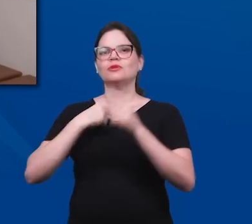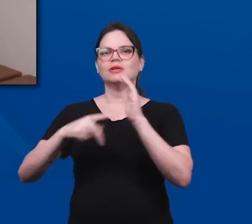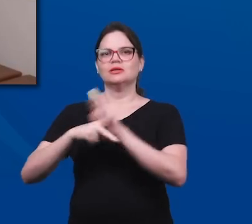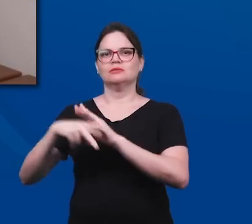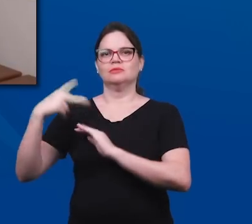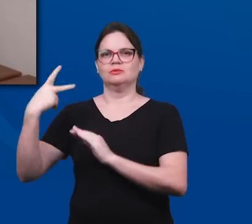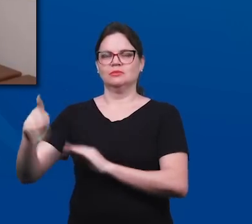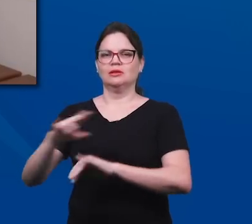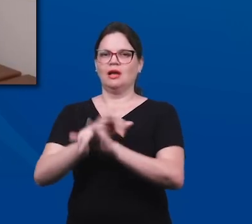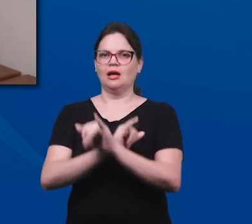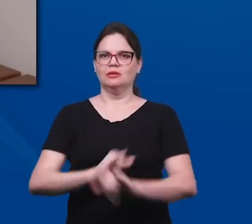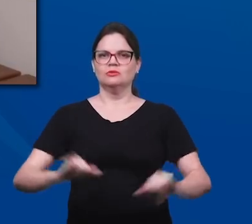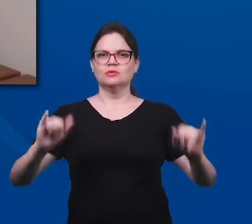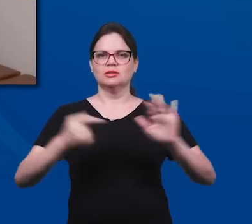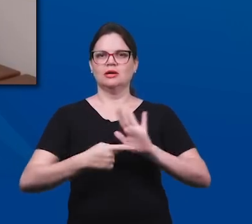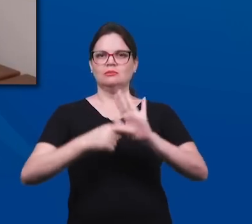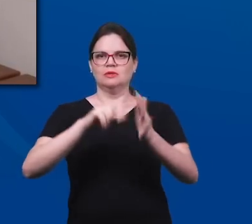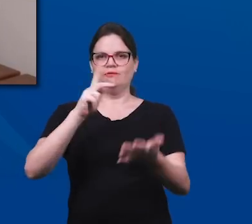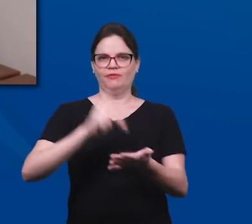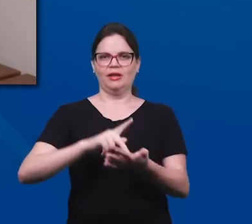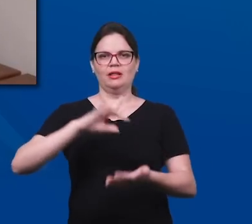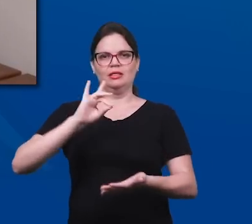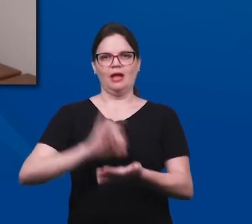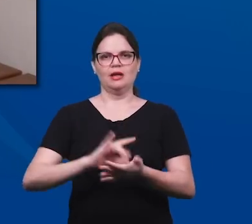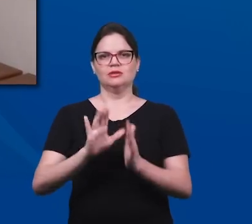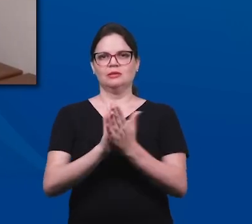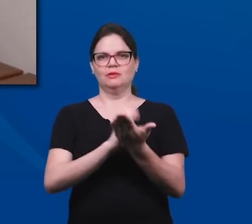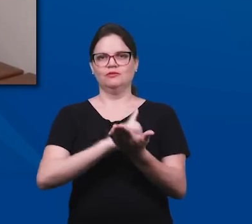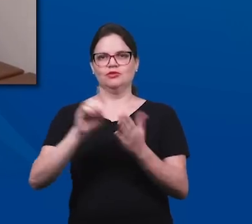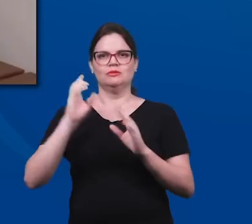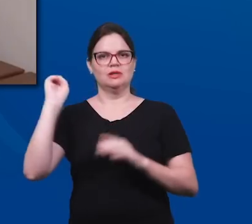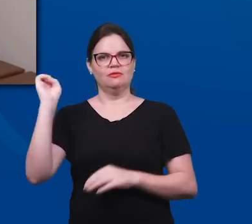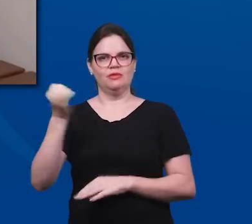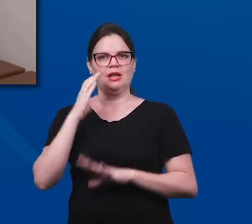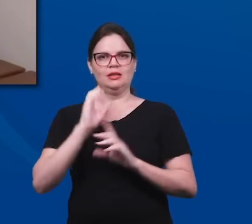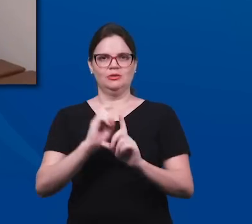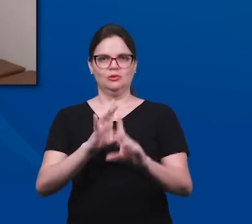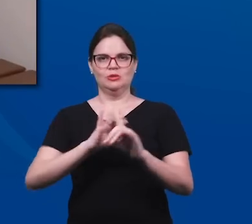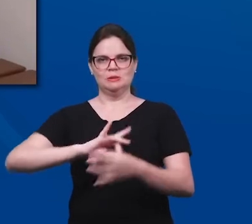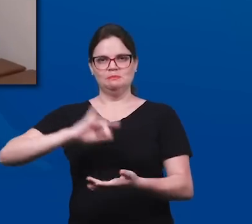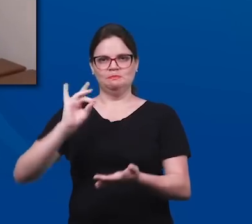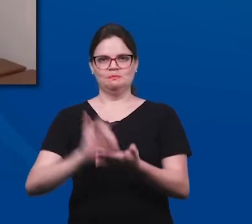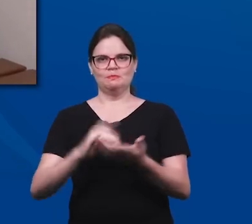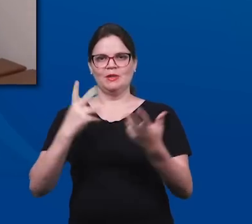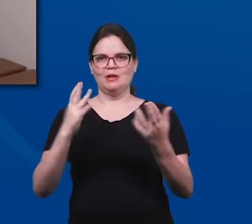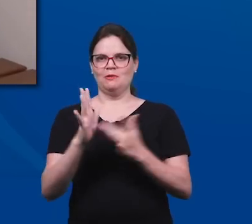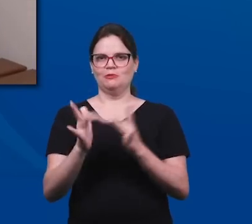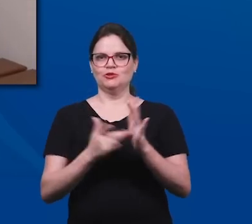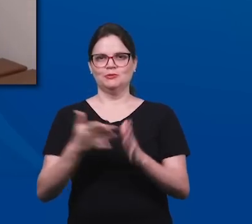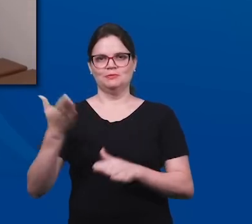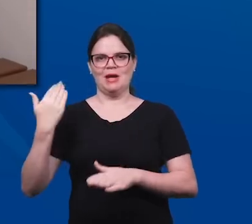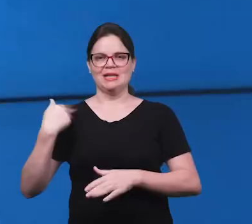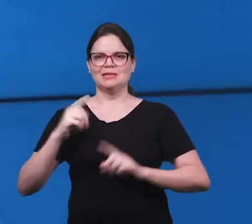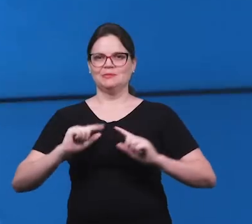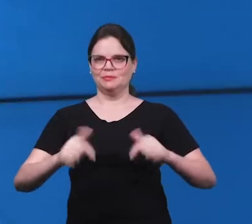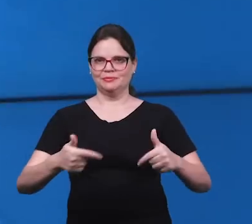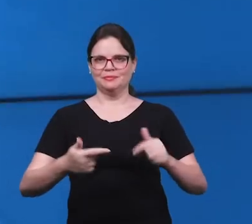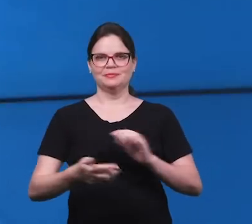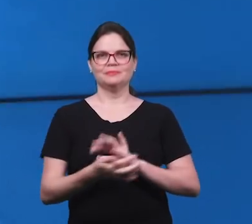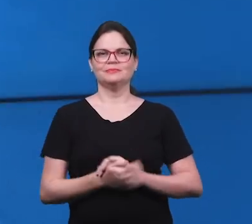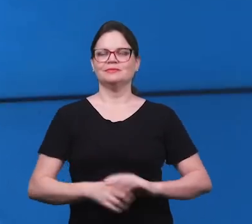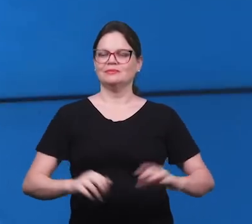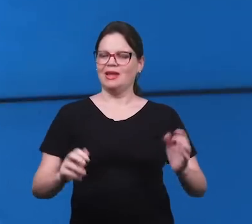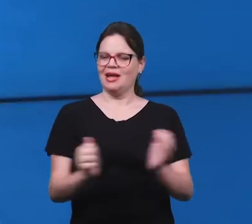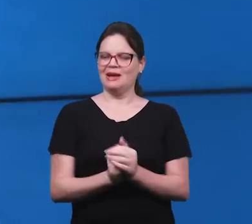vontade, anunciando a verdade, que é a palavra de Deus, assim como Jesus.